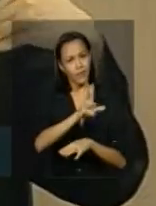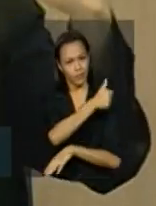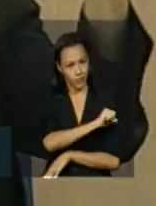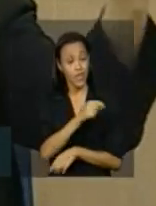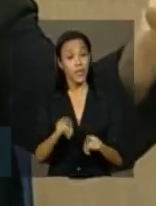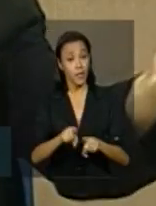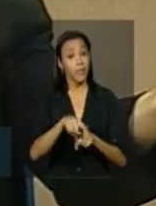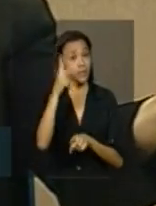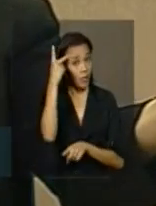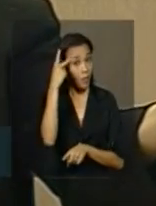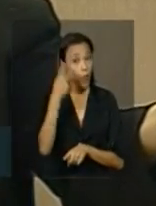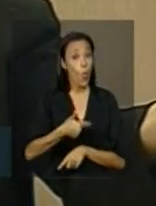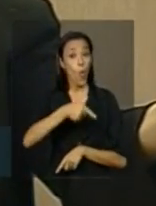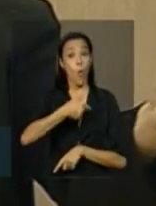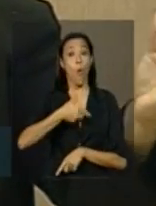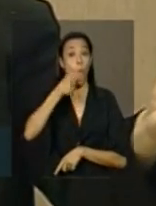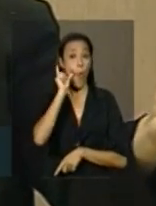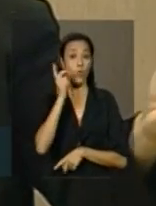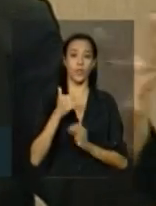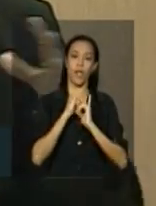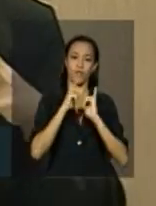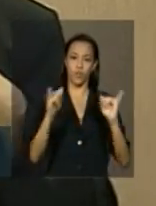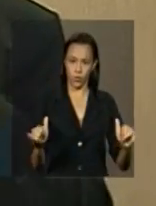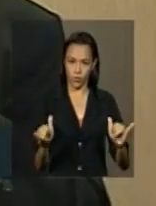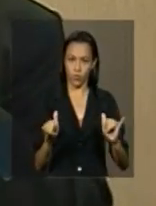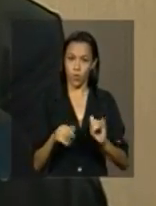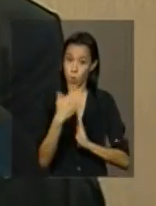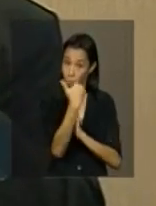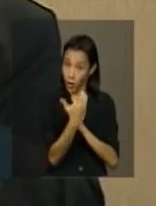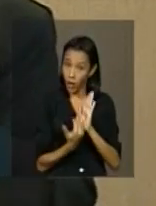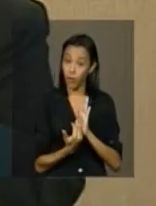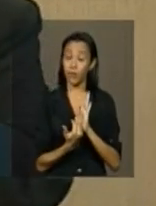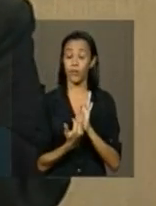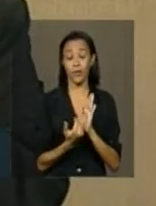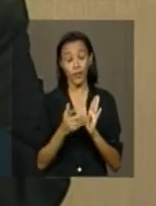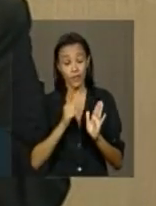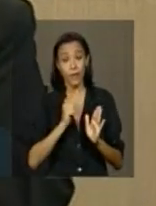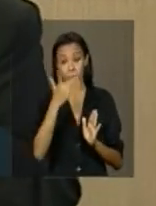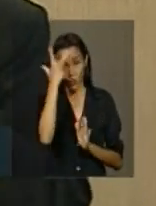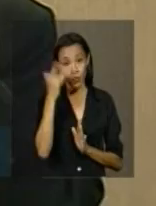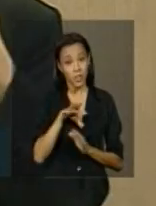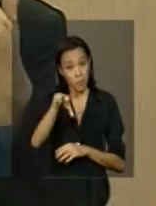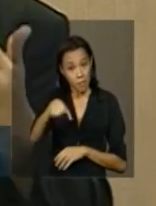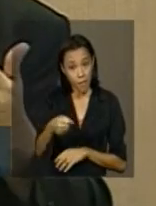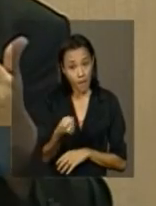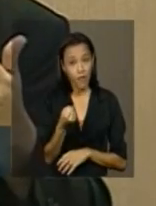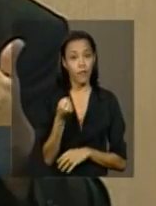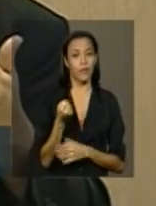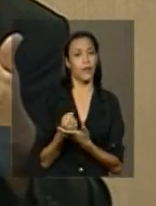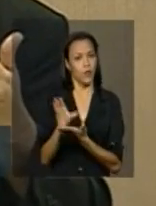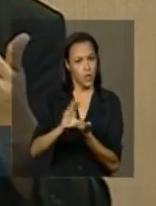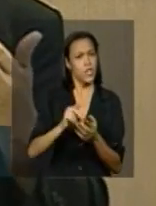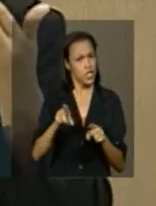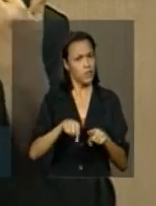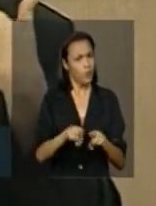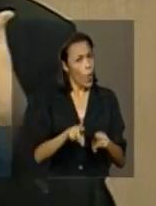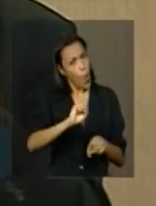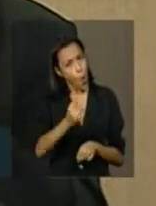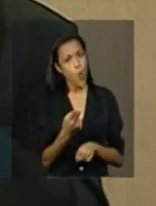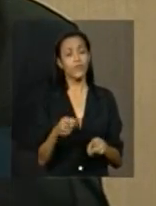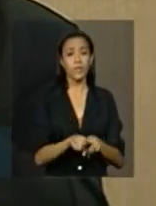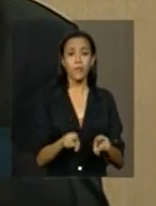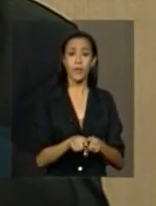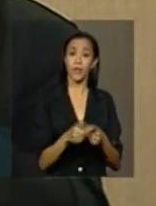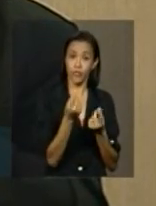cidade de São Paulo anunciou ontem o seu plano então então tem gente que pega recurso aqui tem gente que tá fazendo com recursos próprios e o que nós